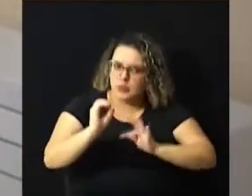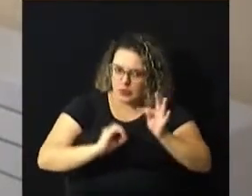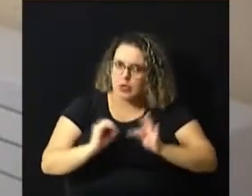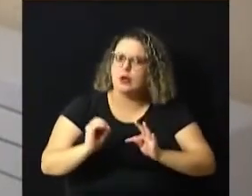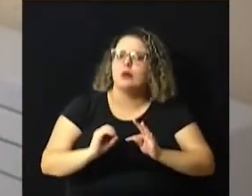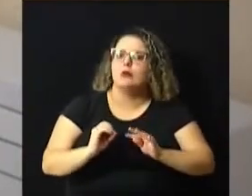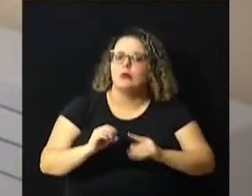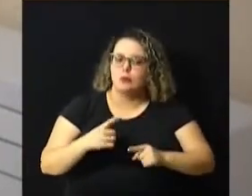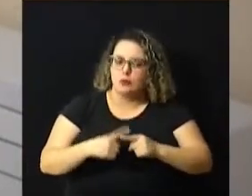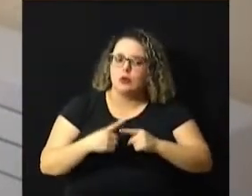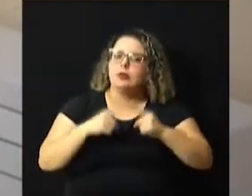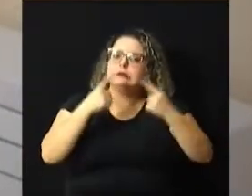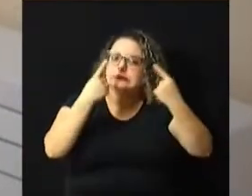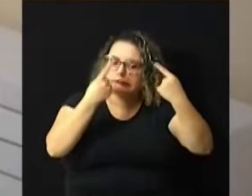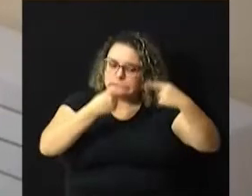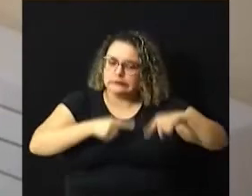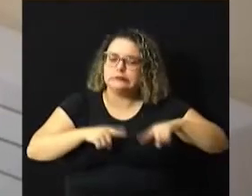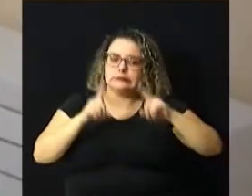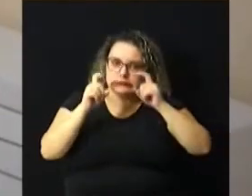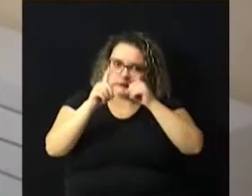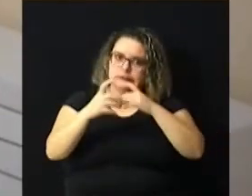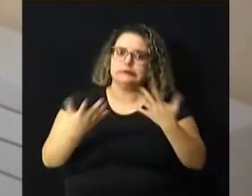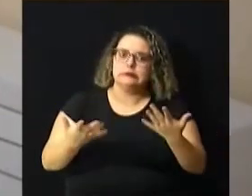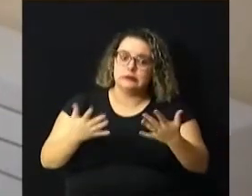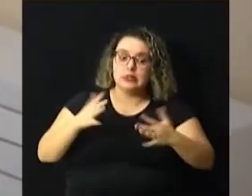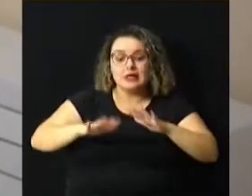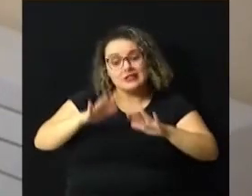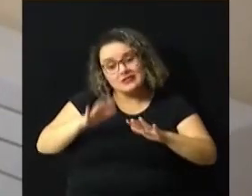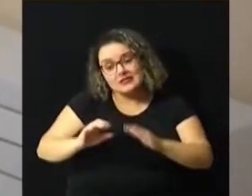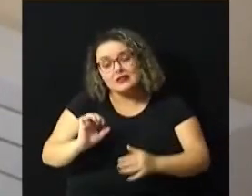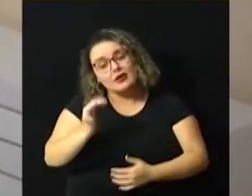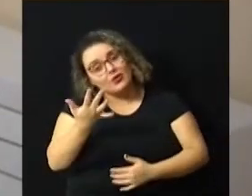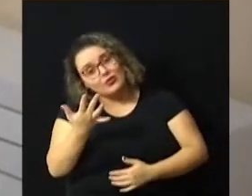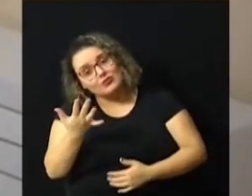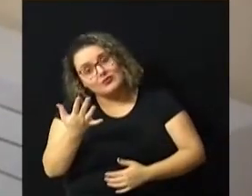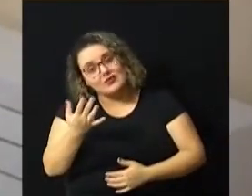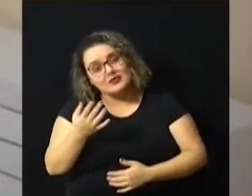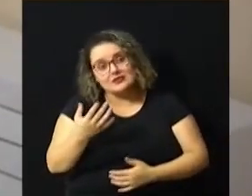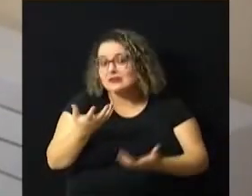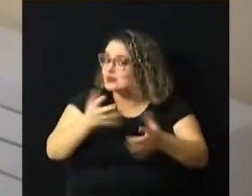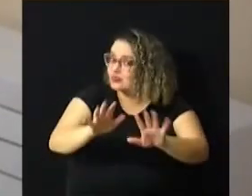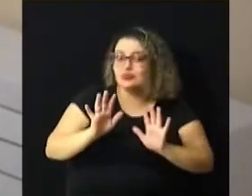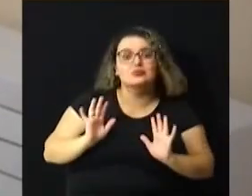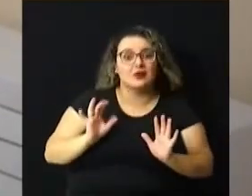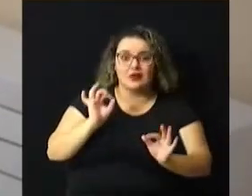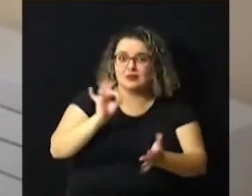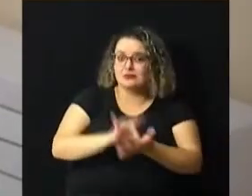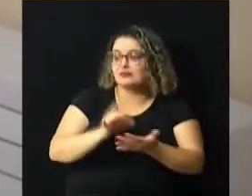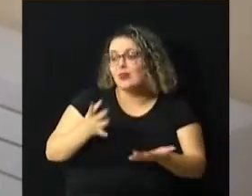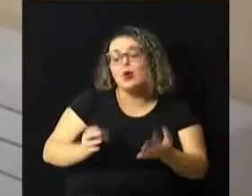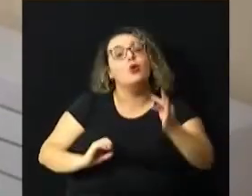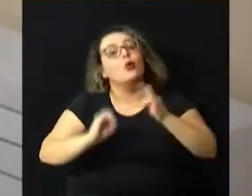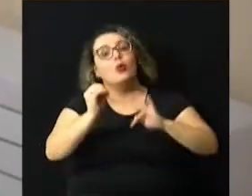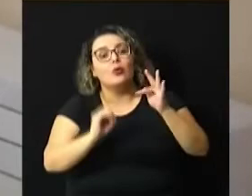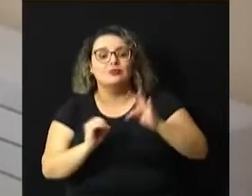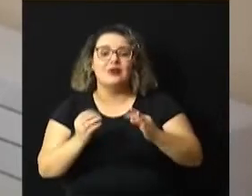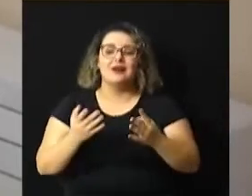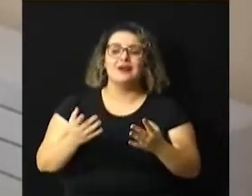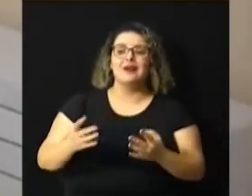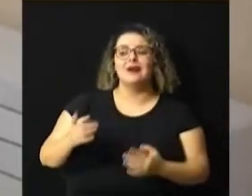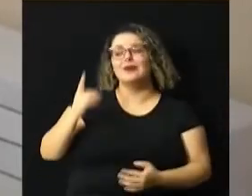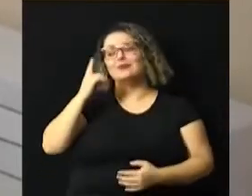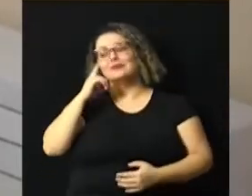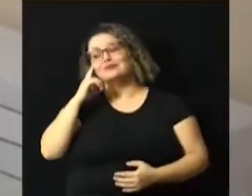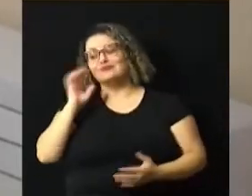desafiador. Descobre que não é aquilo que estava buscando, né? Ou é ou não é, né? Exato. Não tem aquele negócio, deixa eu ver,